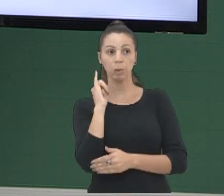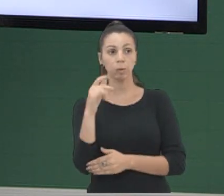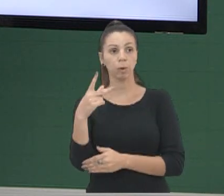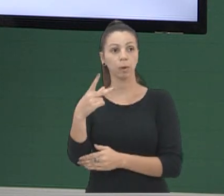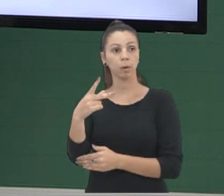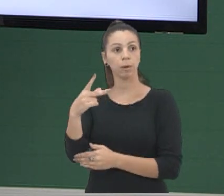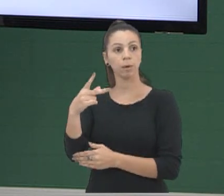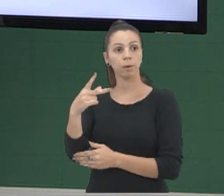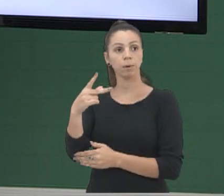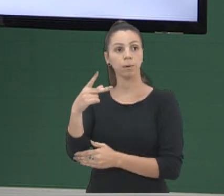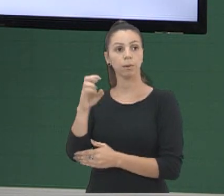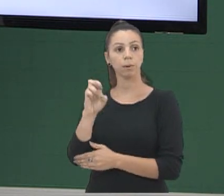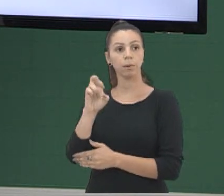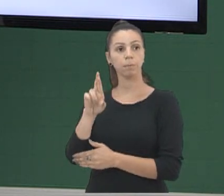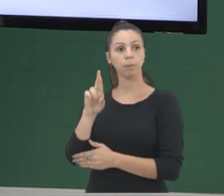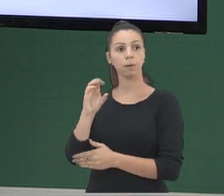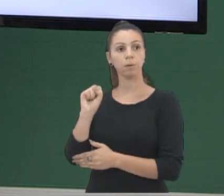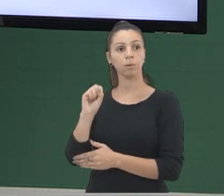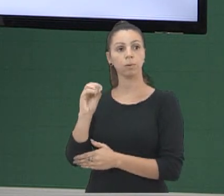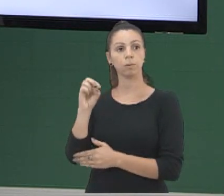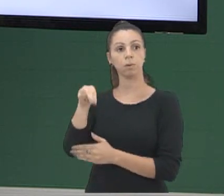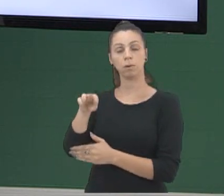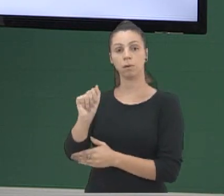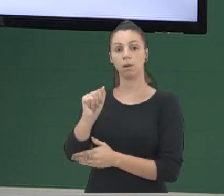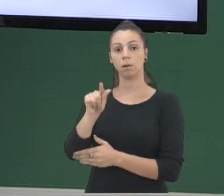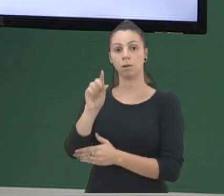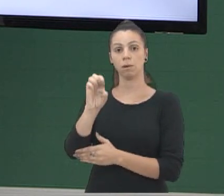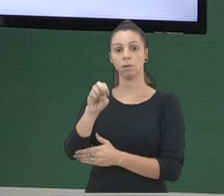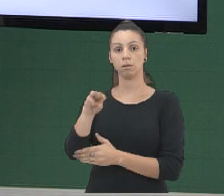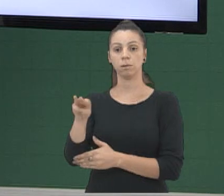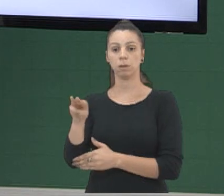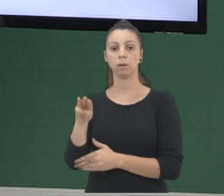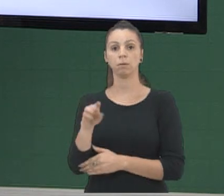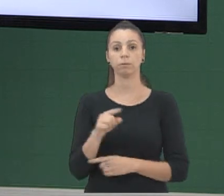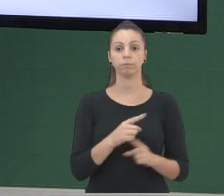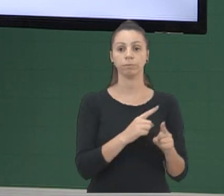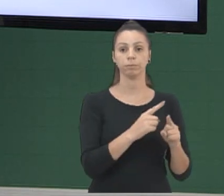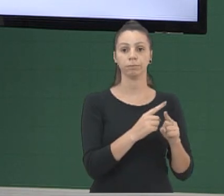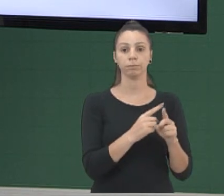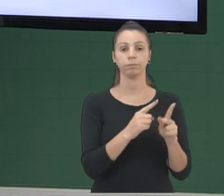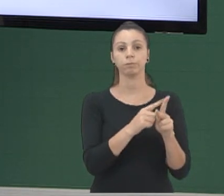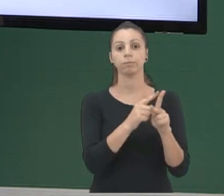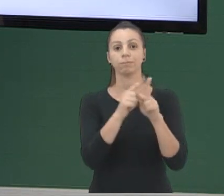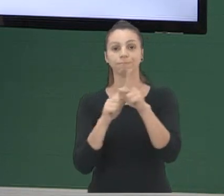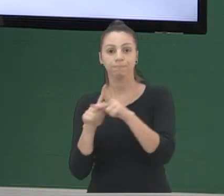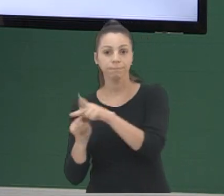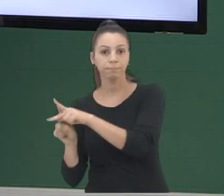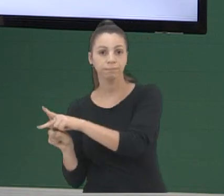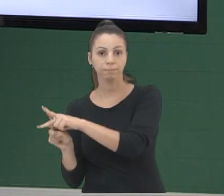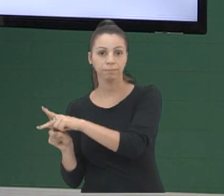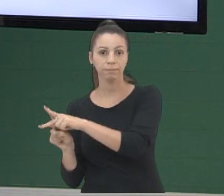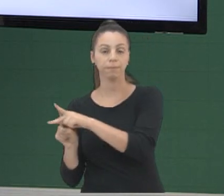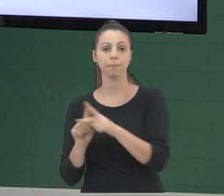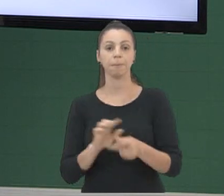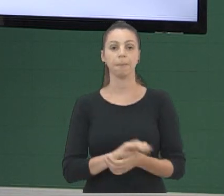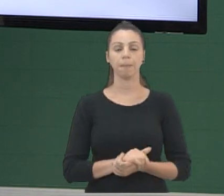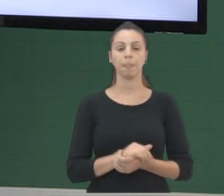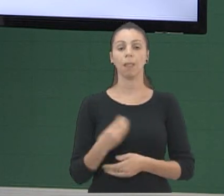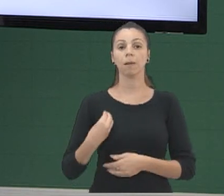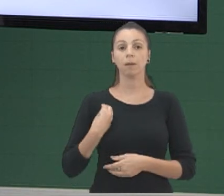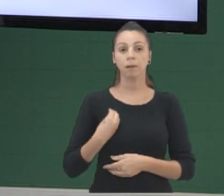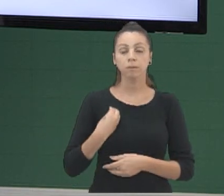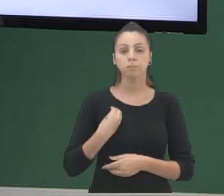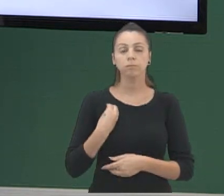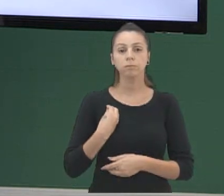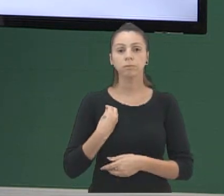narrador personagem, tá aí, o nome já tá dado para você, é aquele narrador que ele narra uma história em que ele vive,